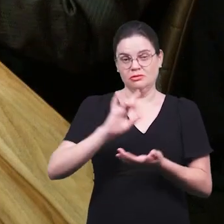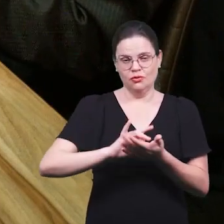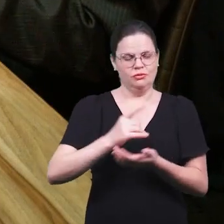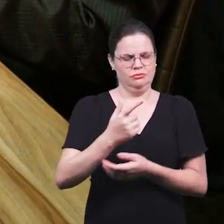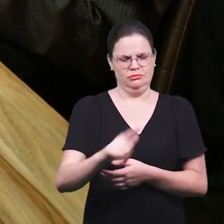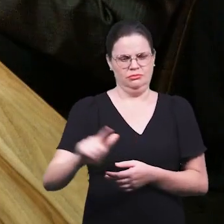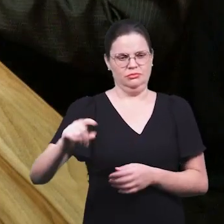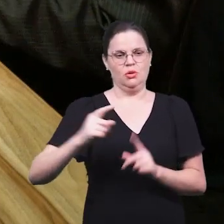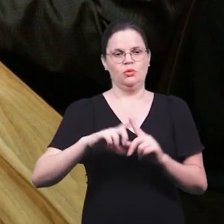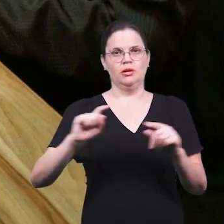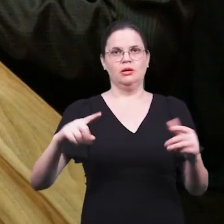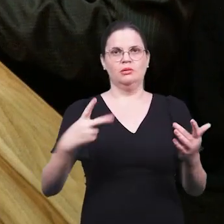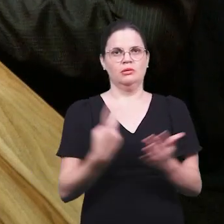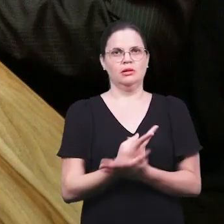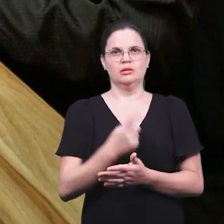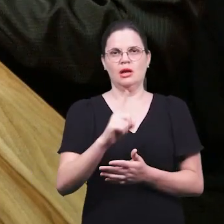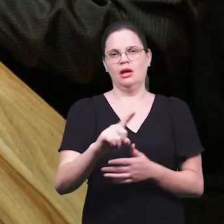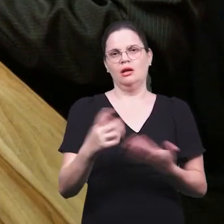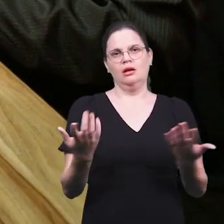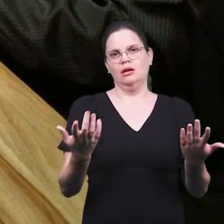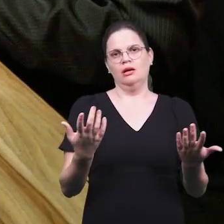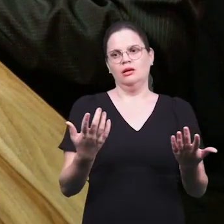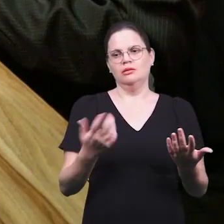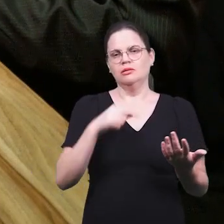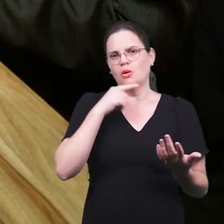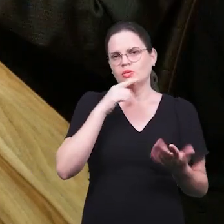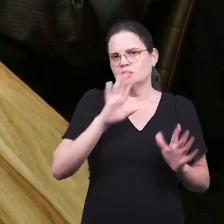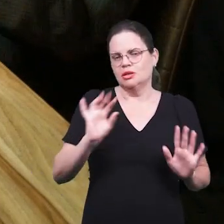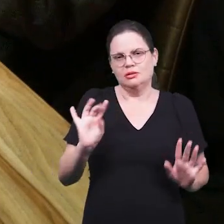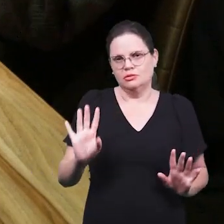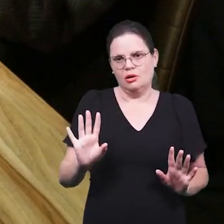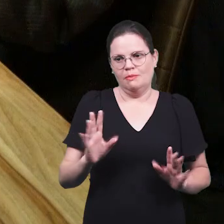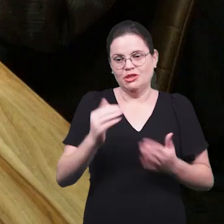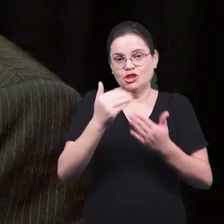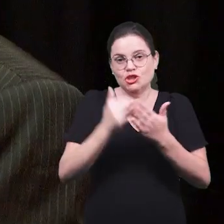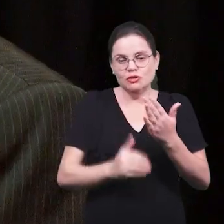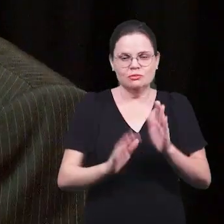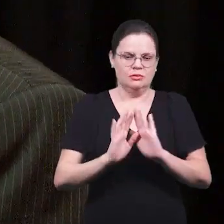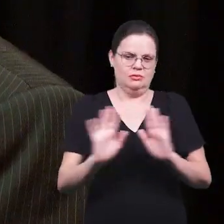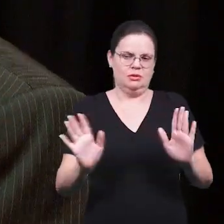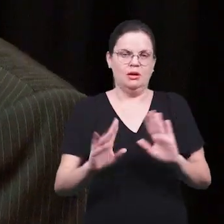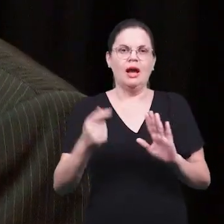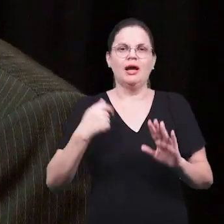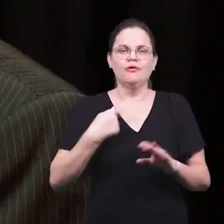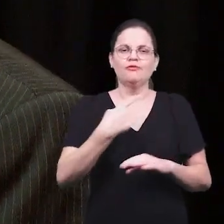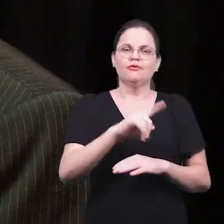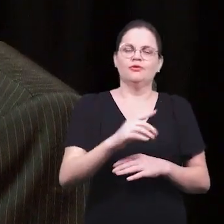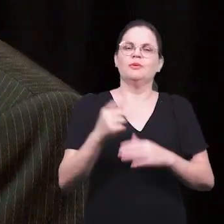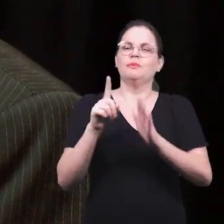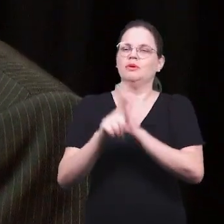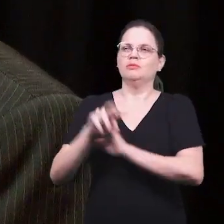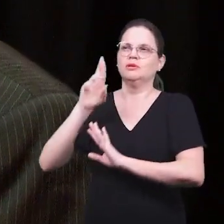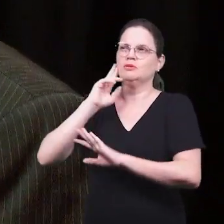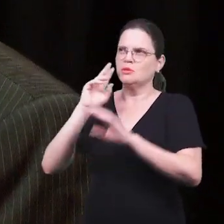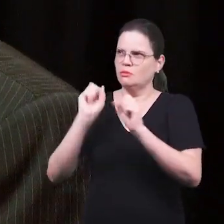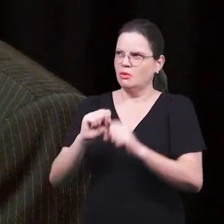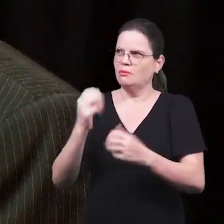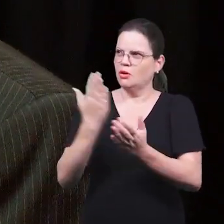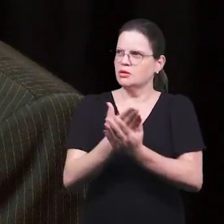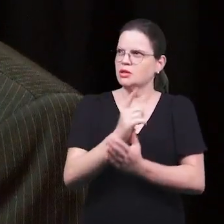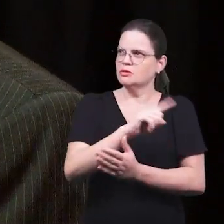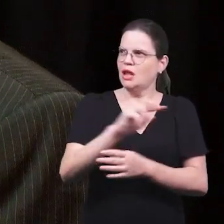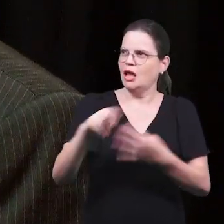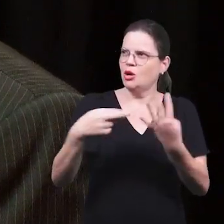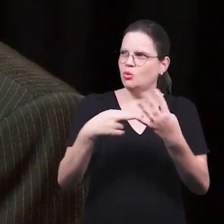O máximo que acontece é você não oferir nada. Então, vai eu entrar com recurso, busquei uma direção do Senhor, consultei ao Senhor,